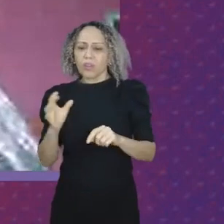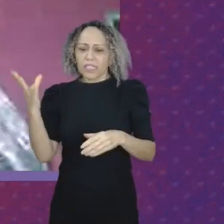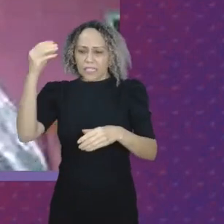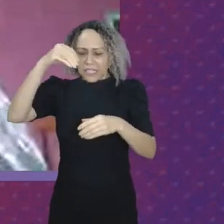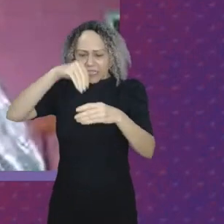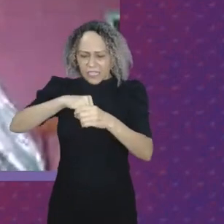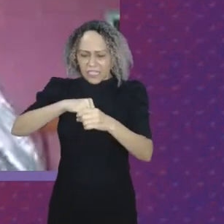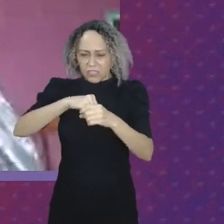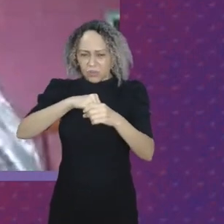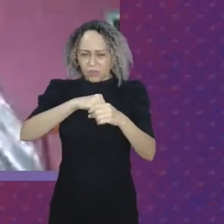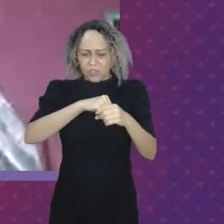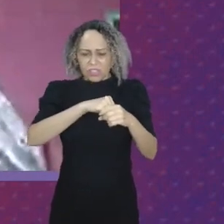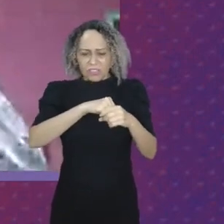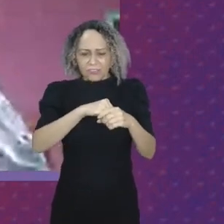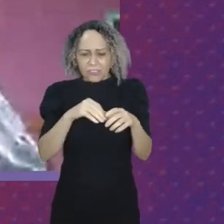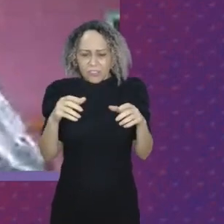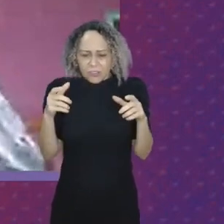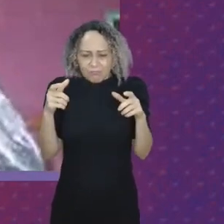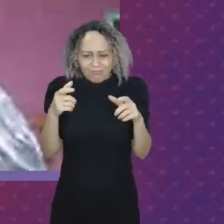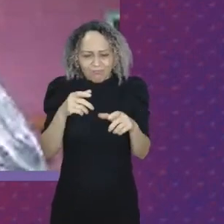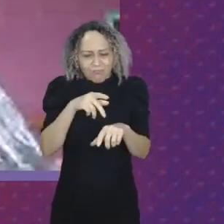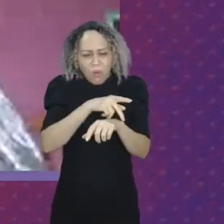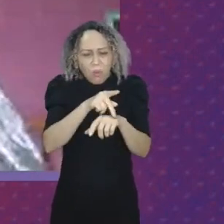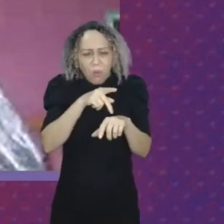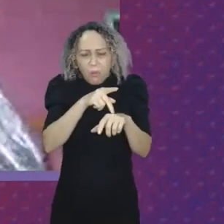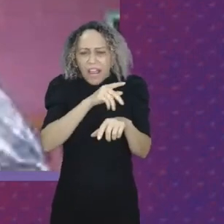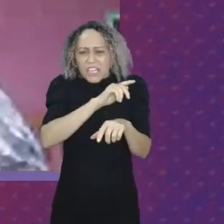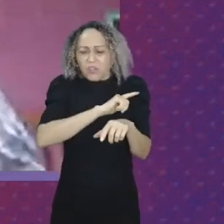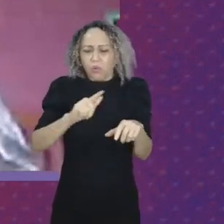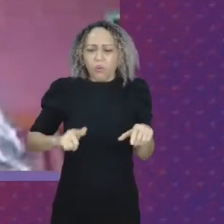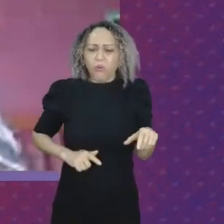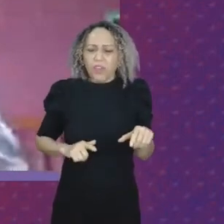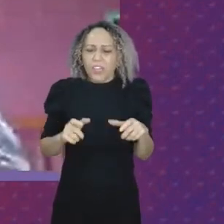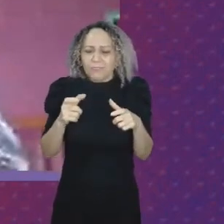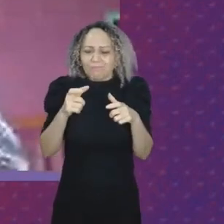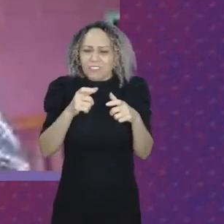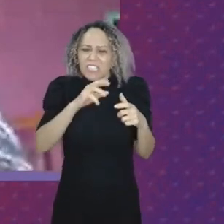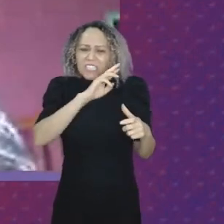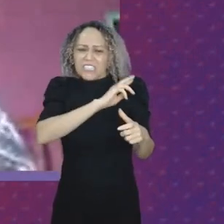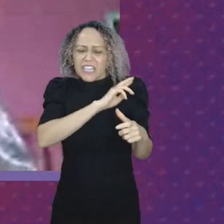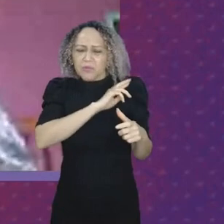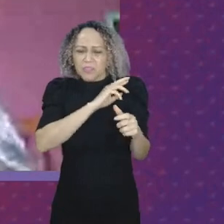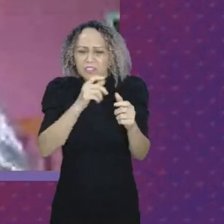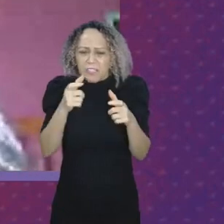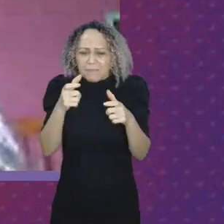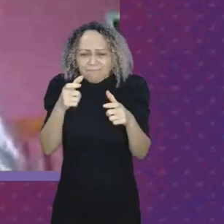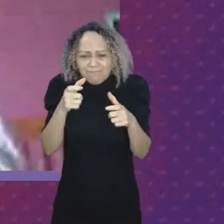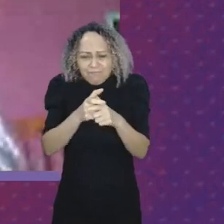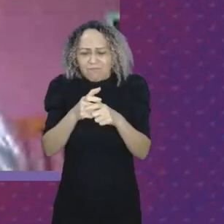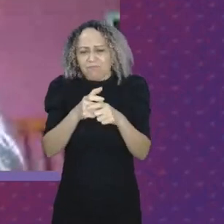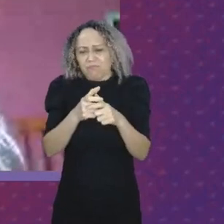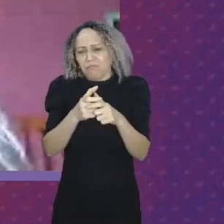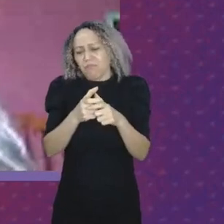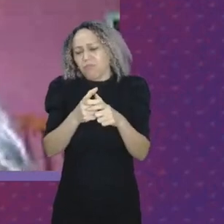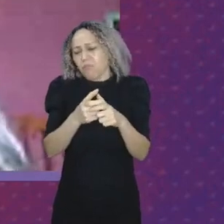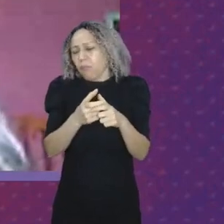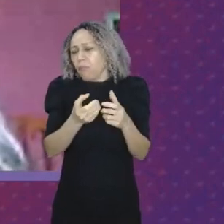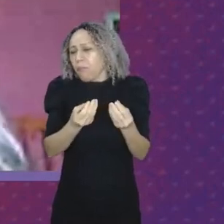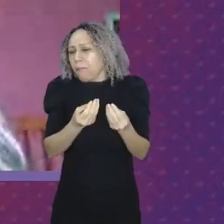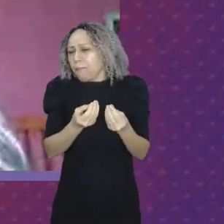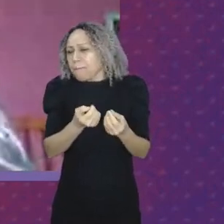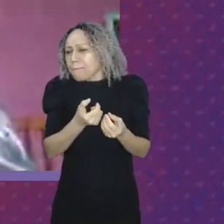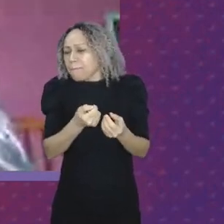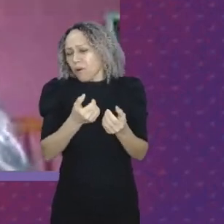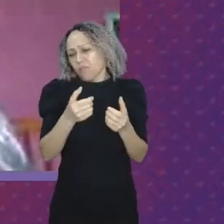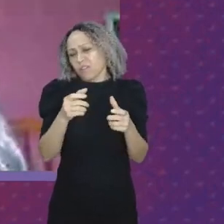ela deveria ser, sim, garantida pelo Estado, até porque a gente evite algo que a gente já sabe que existe muito, que são as milícias, que